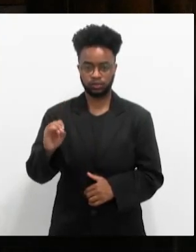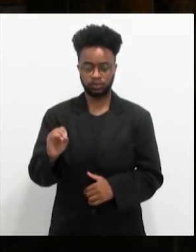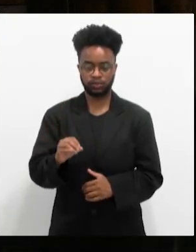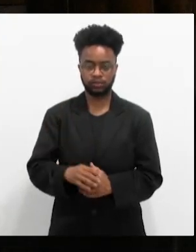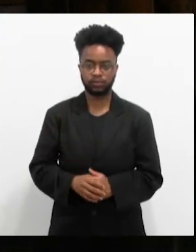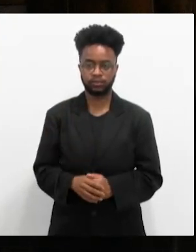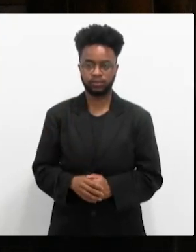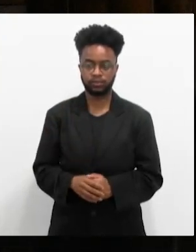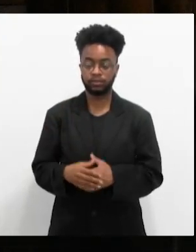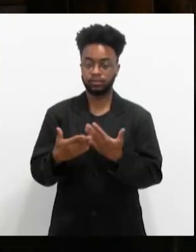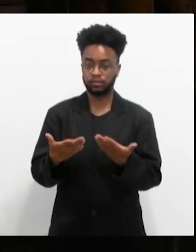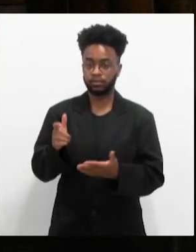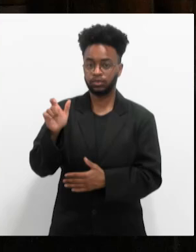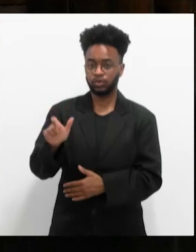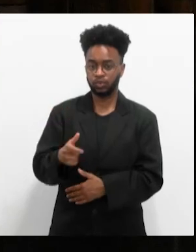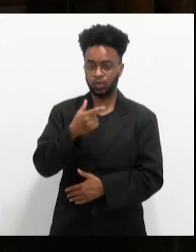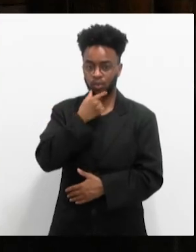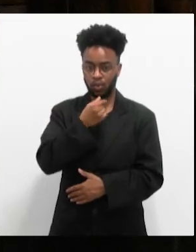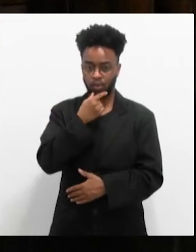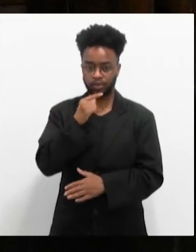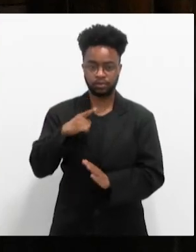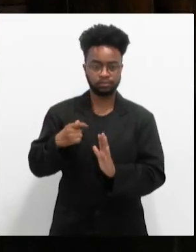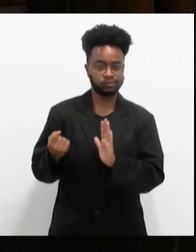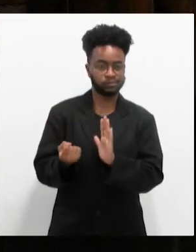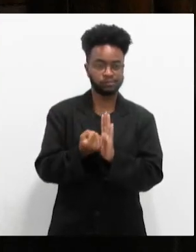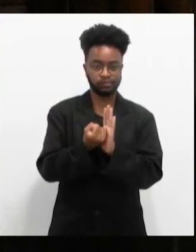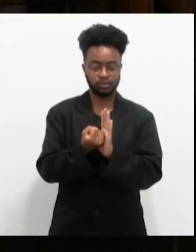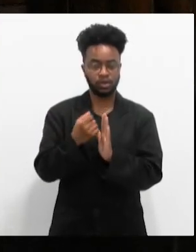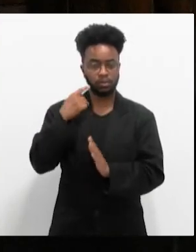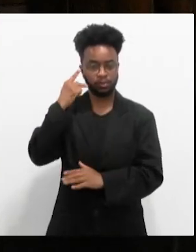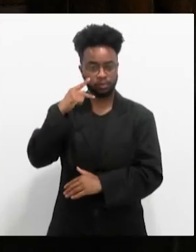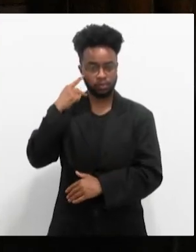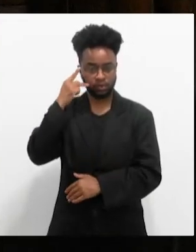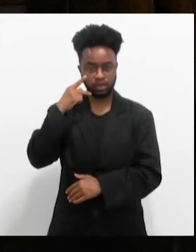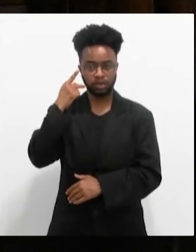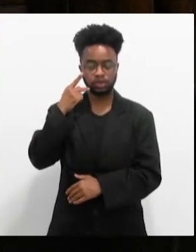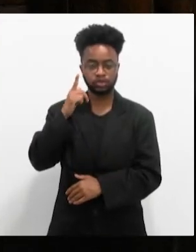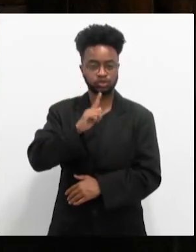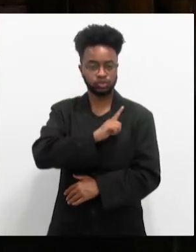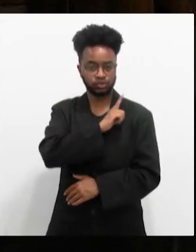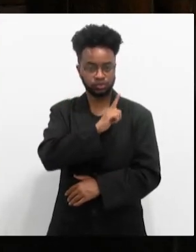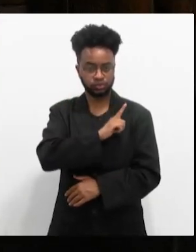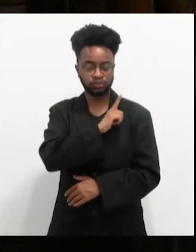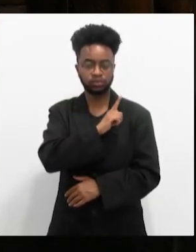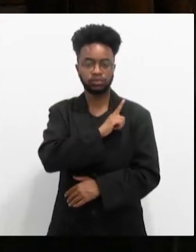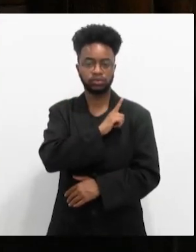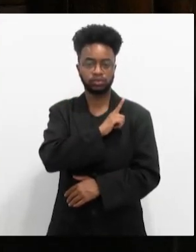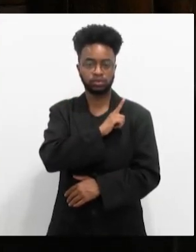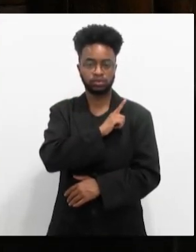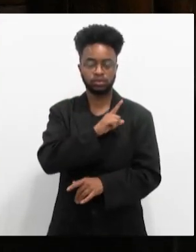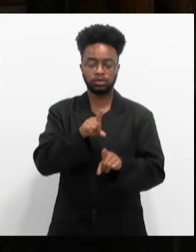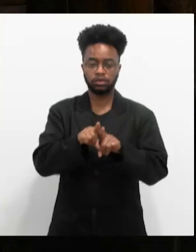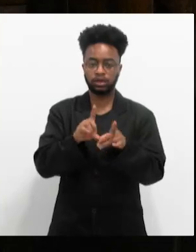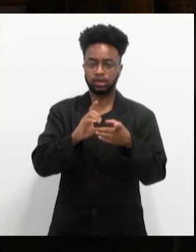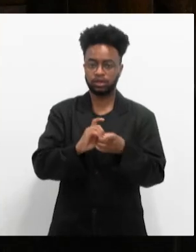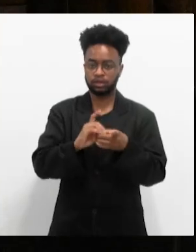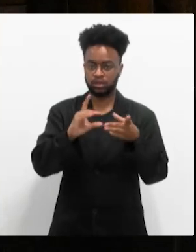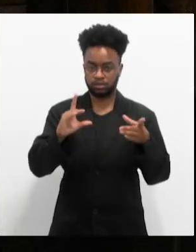Então, é um homem com um legado de político, gestor e